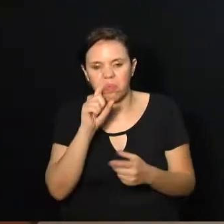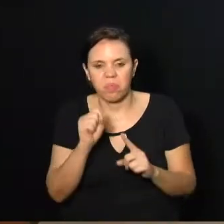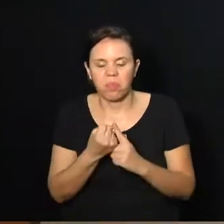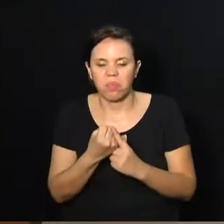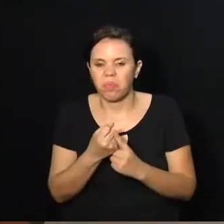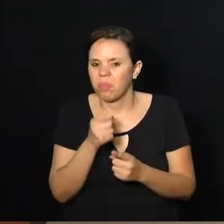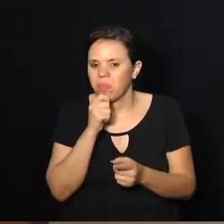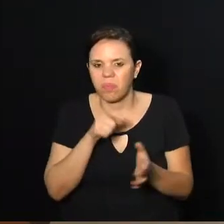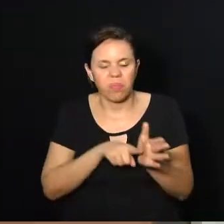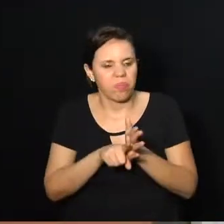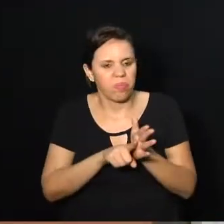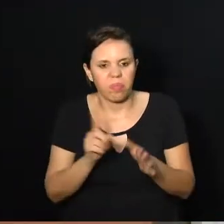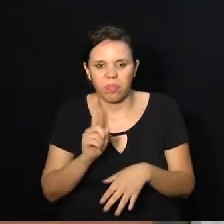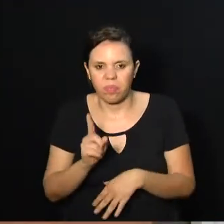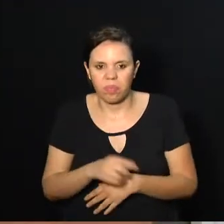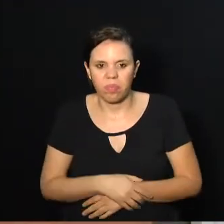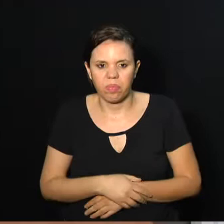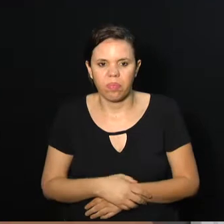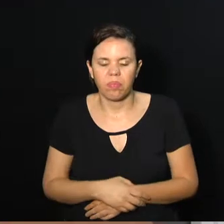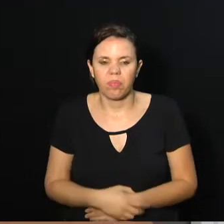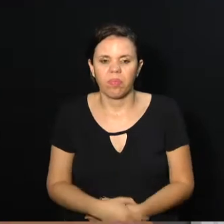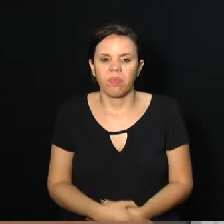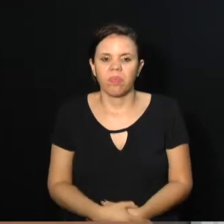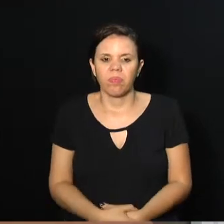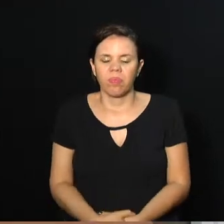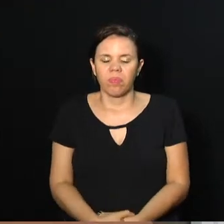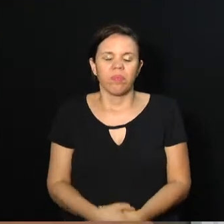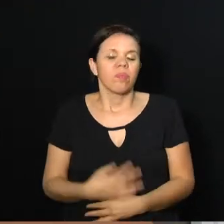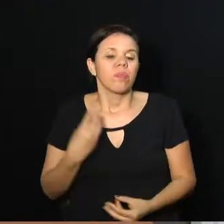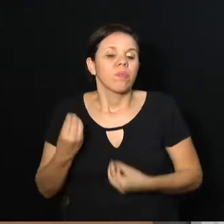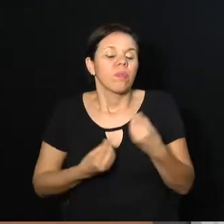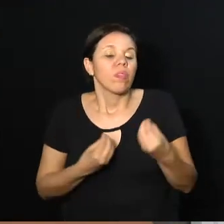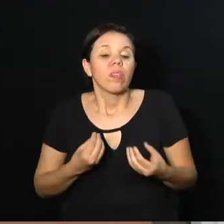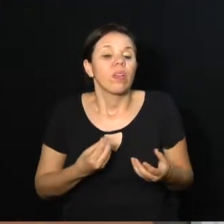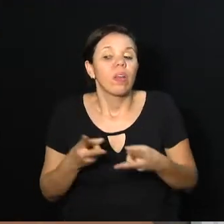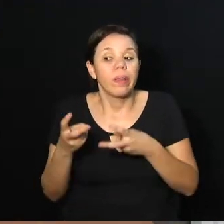nenhum levantamento. Nada? Referente a isso, não. Como